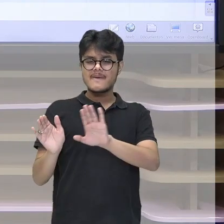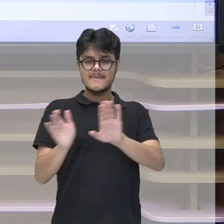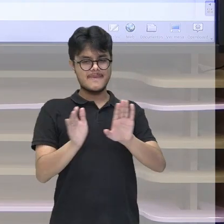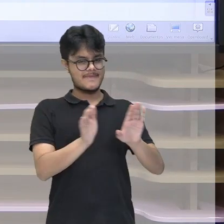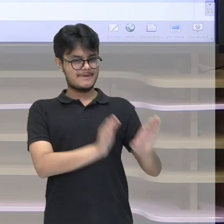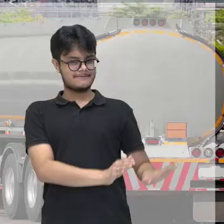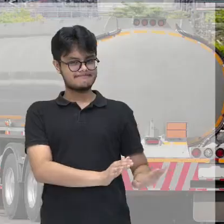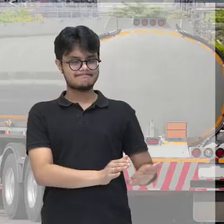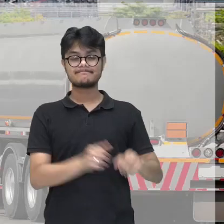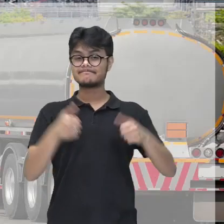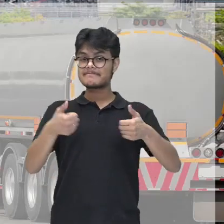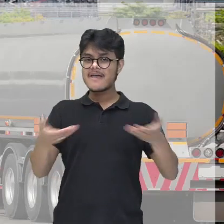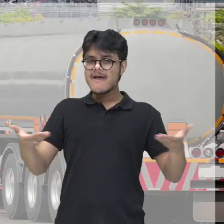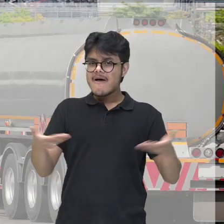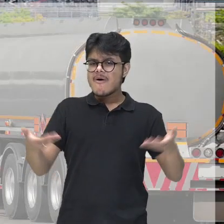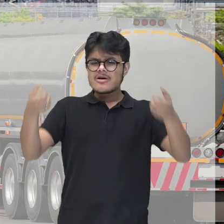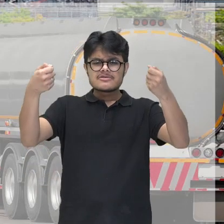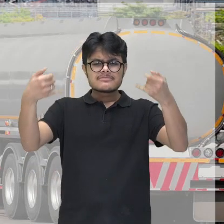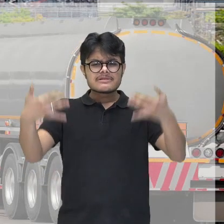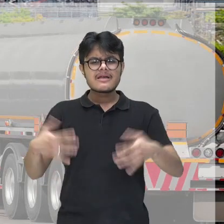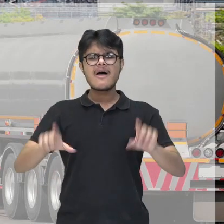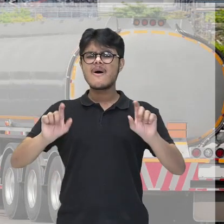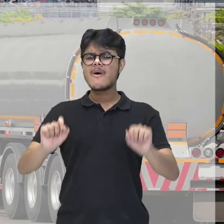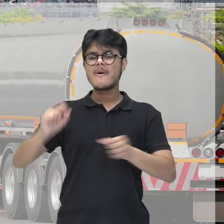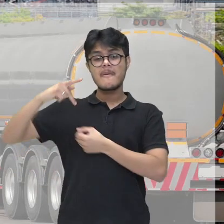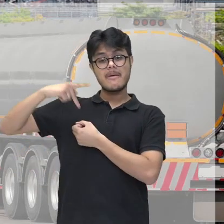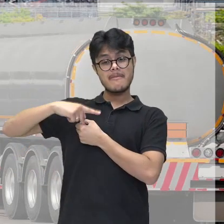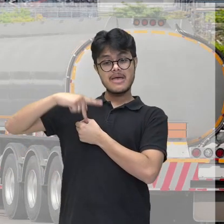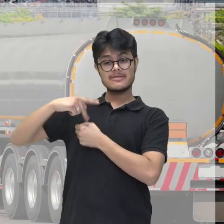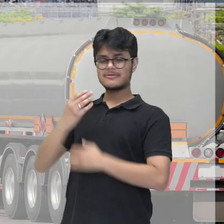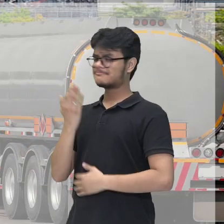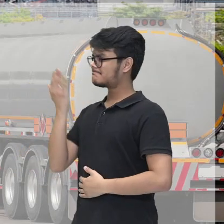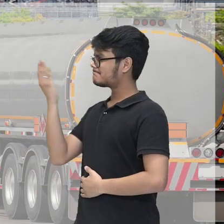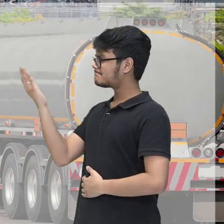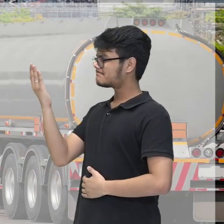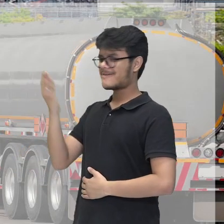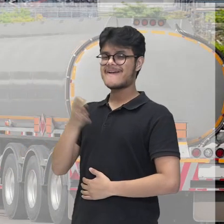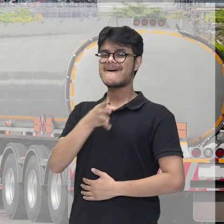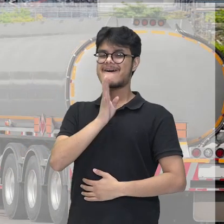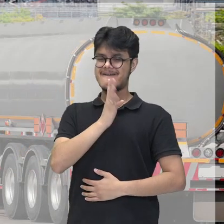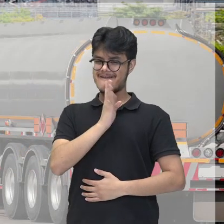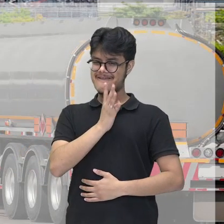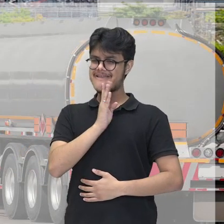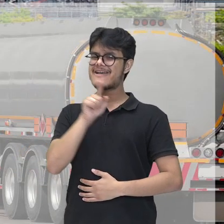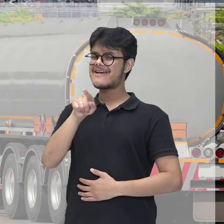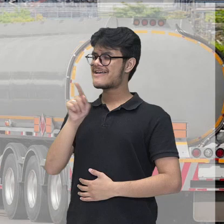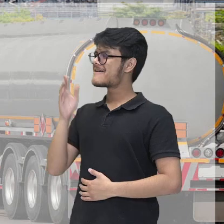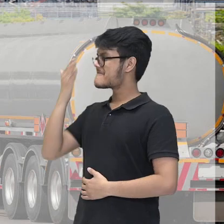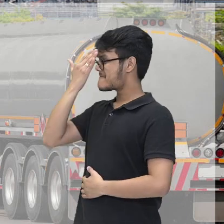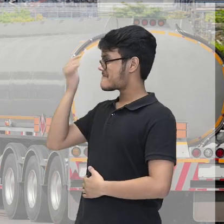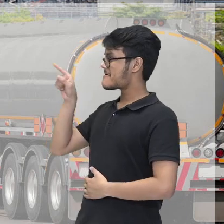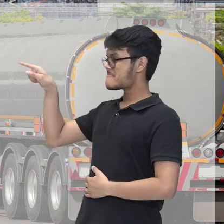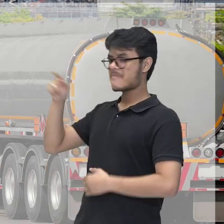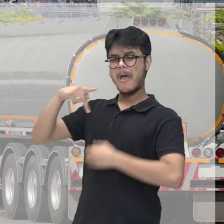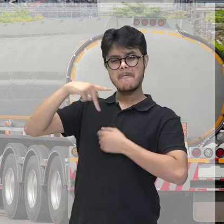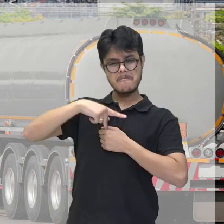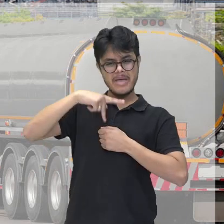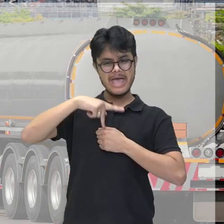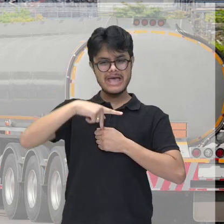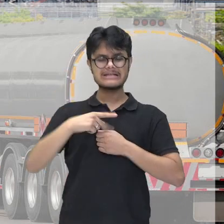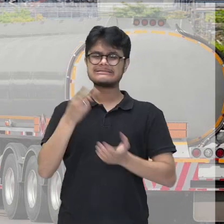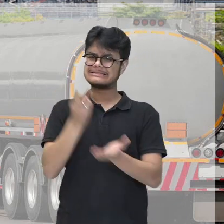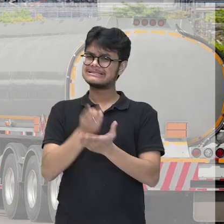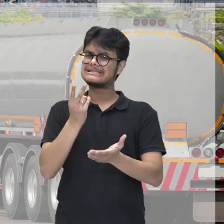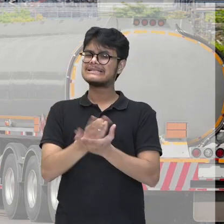do petróleo, né? Então, nós temos aí o petróleo que todo mundo conhece, todo mundo já